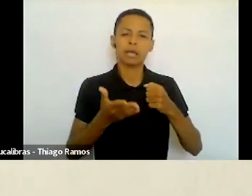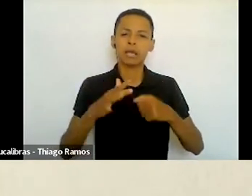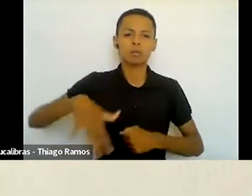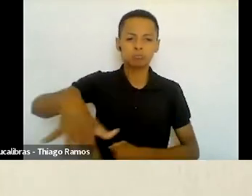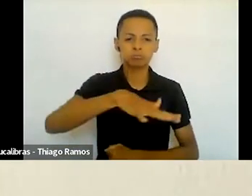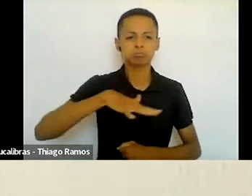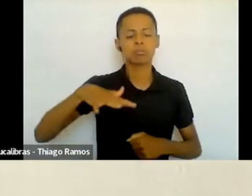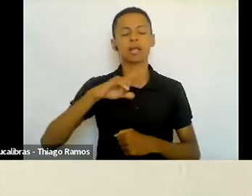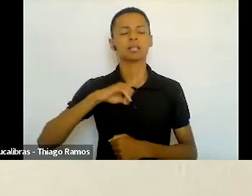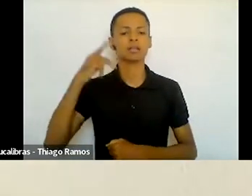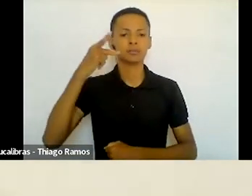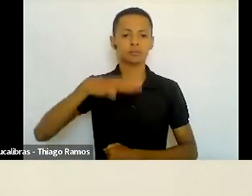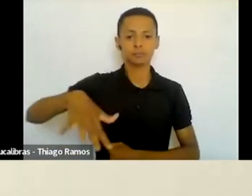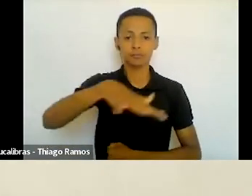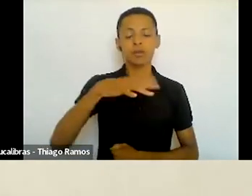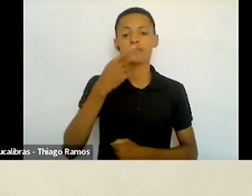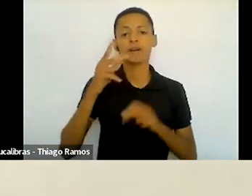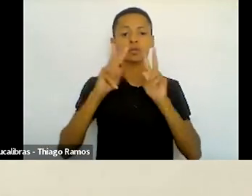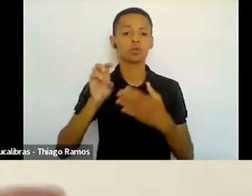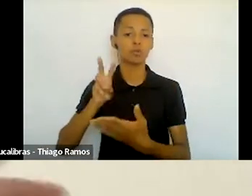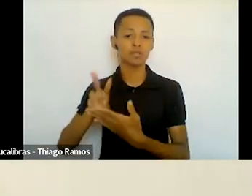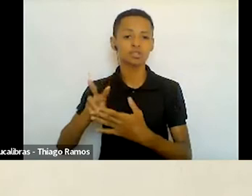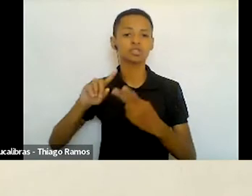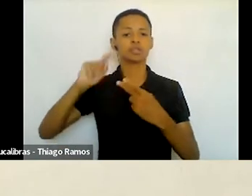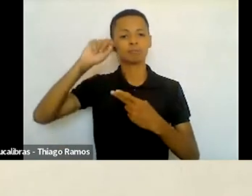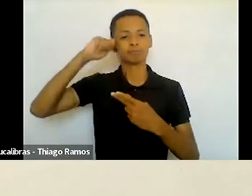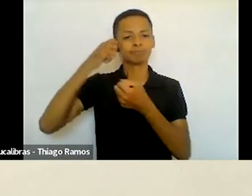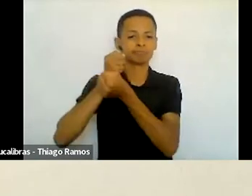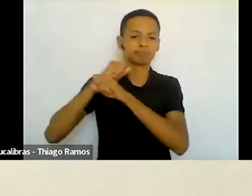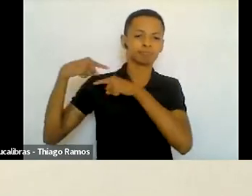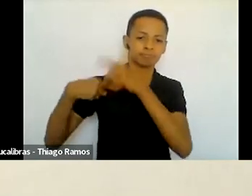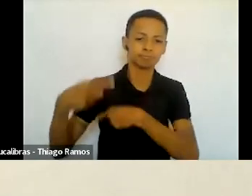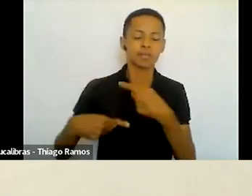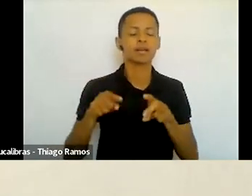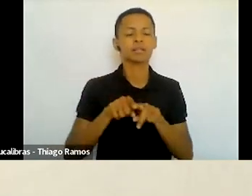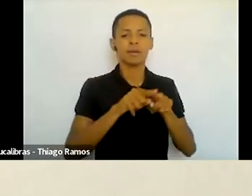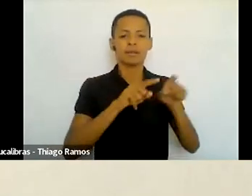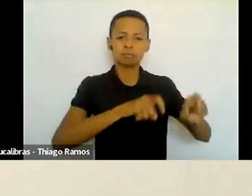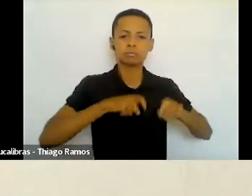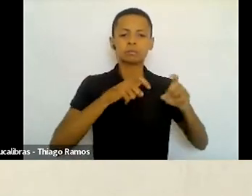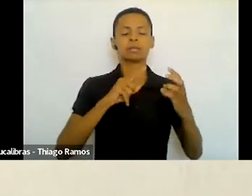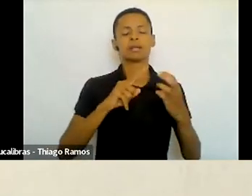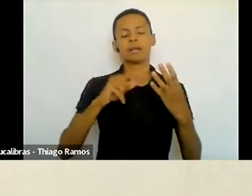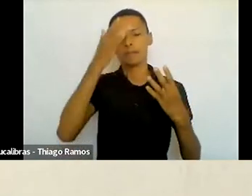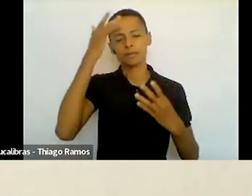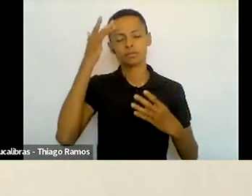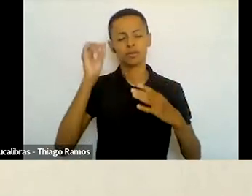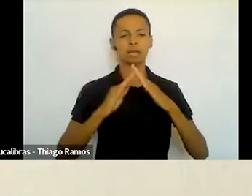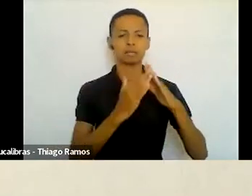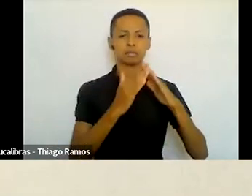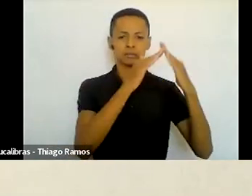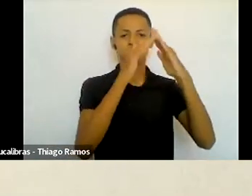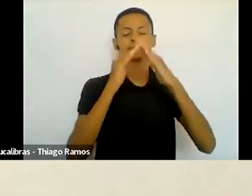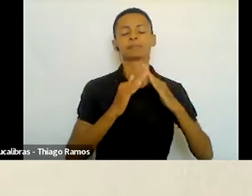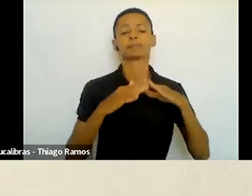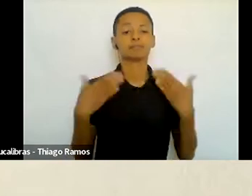né? A gente fala de indígenas, quilombolas, a galera do campo, a gente fala de favelados que estão na cidade.